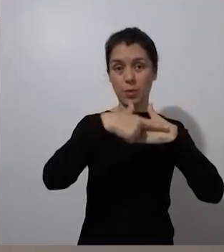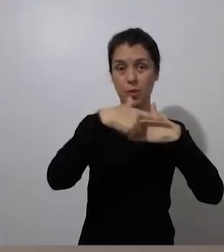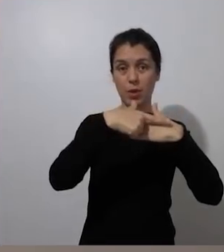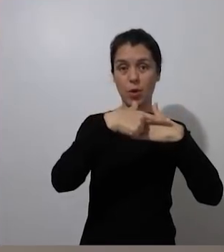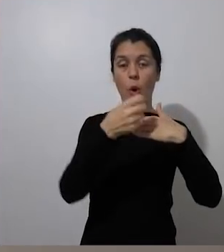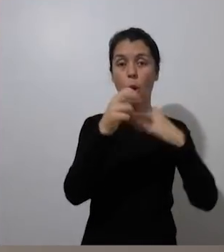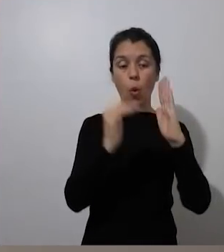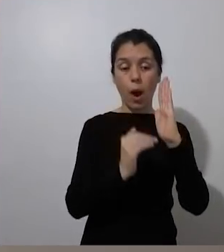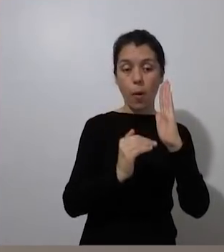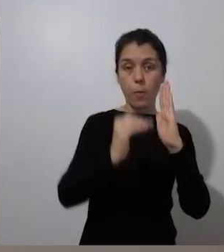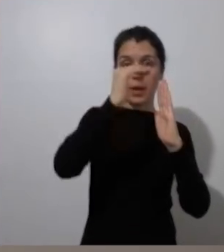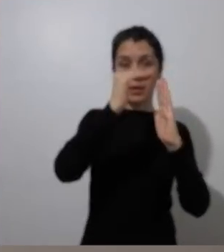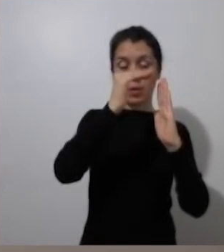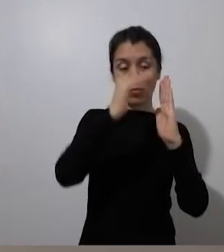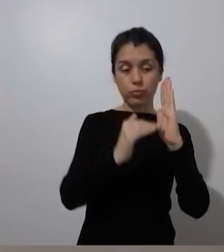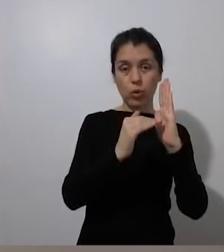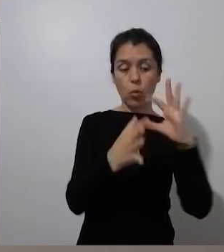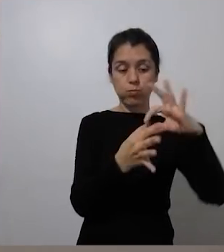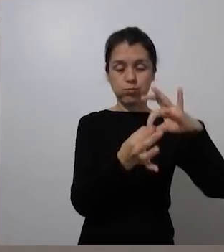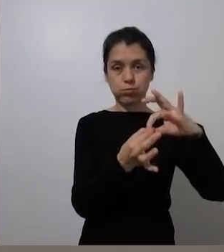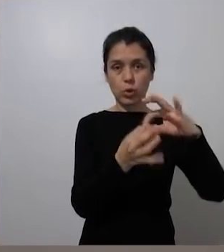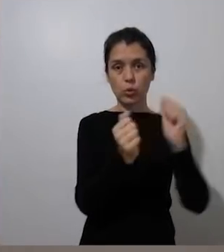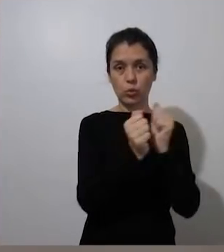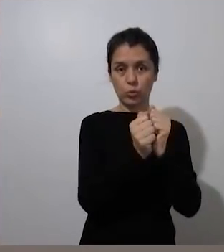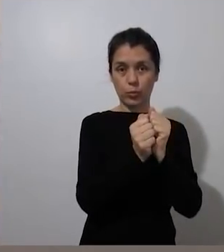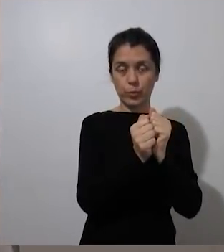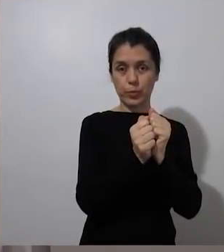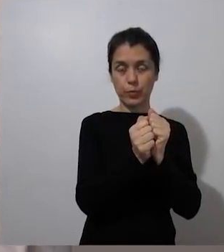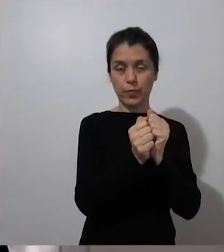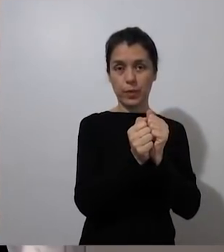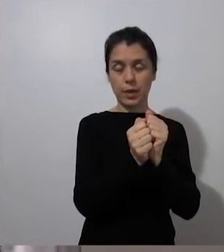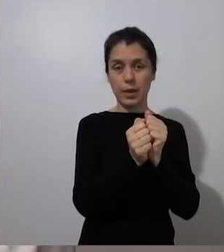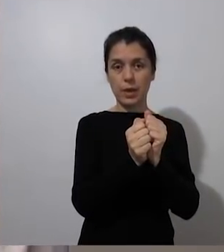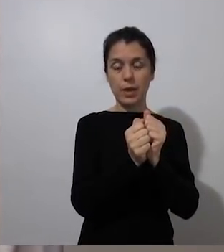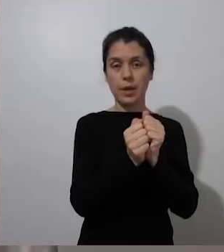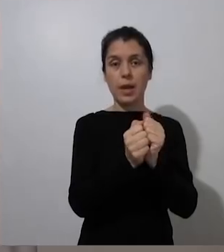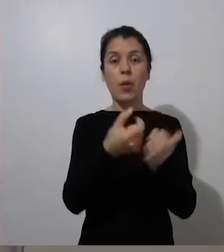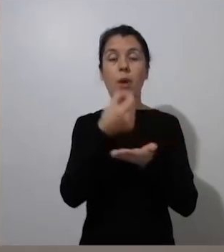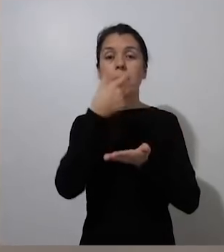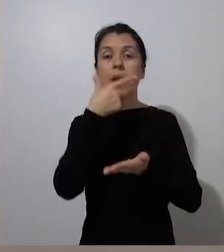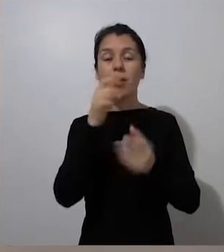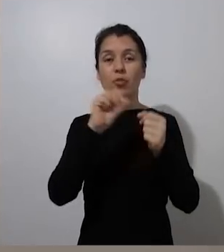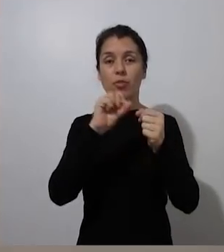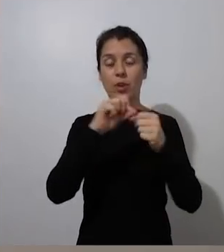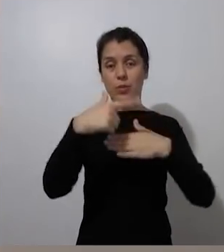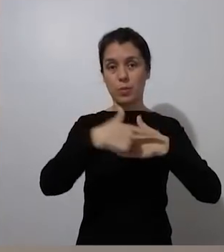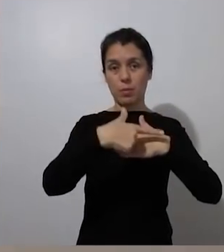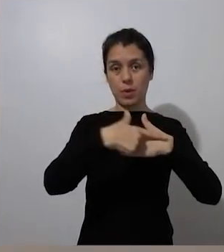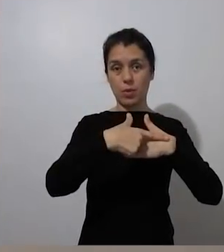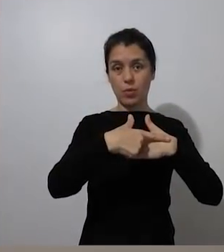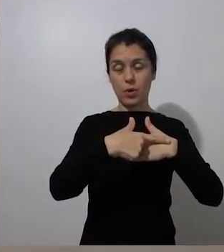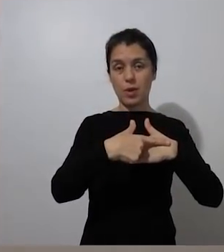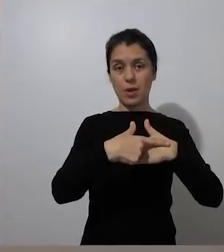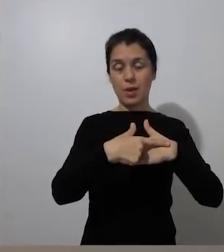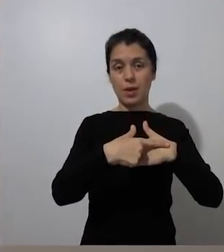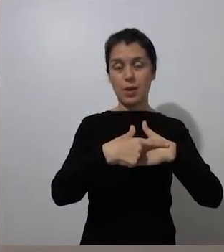aumenta a produção, ou ele se acopla nos receptores, mas daí o que acontece? Aí não é o neurotransmissor, é o remédio. E como